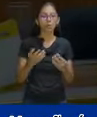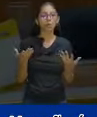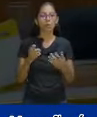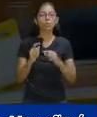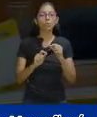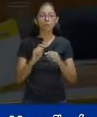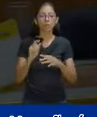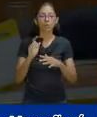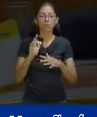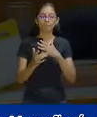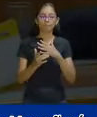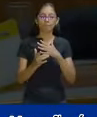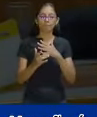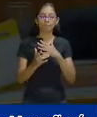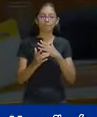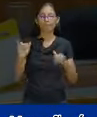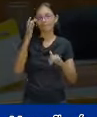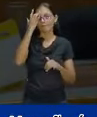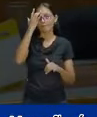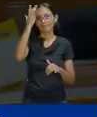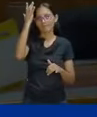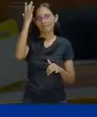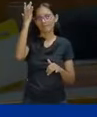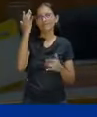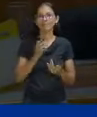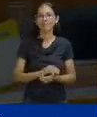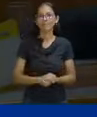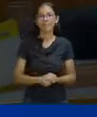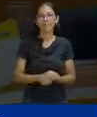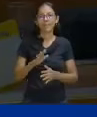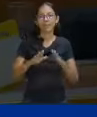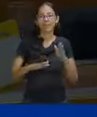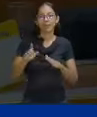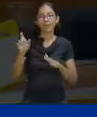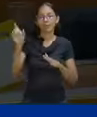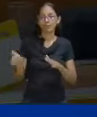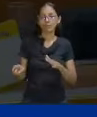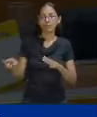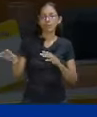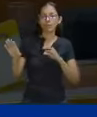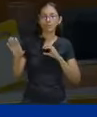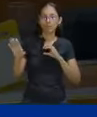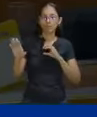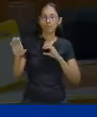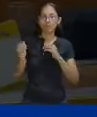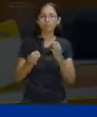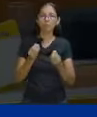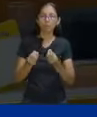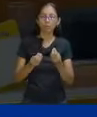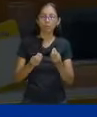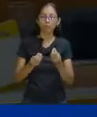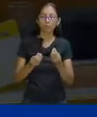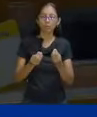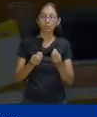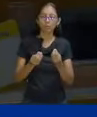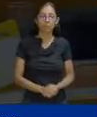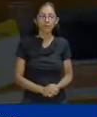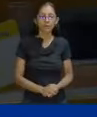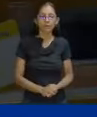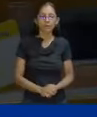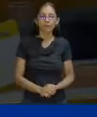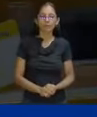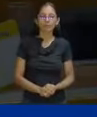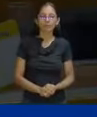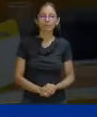eletrônica. Mas não é bem assim. Depende muito do candidato e do perfil do eleitorado que ele pretende.